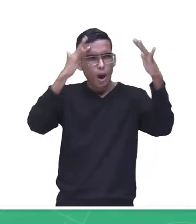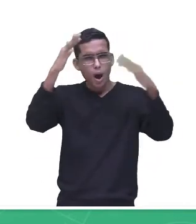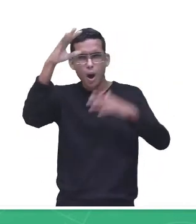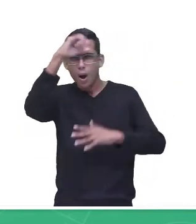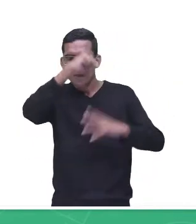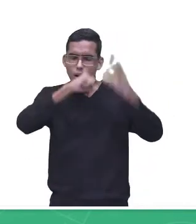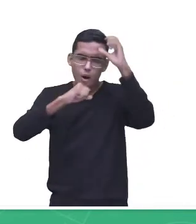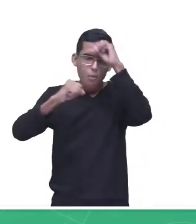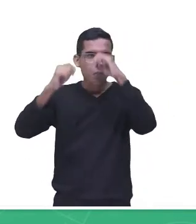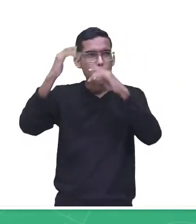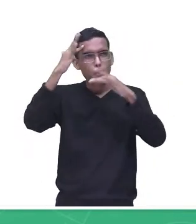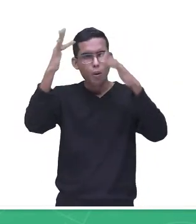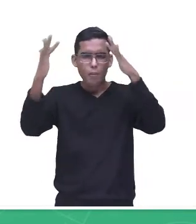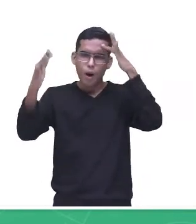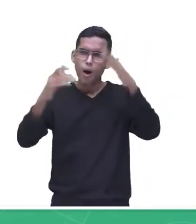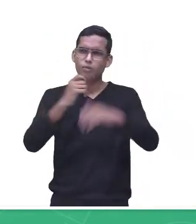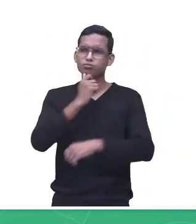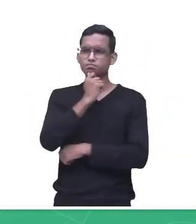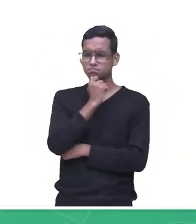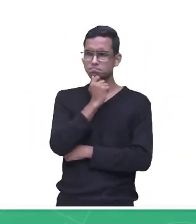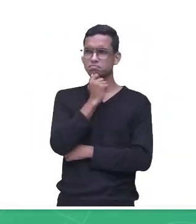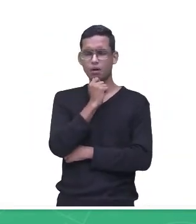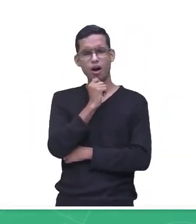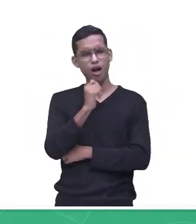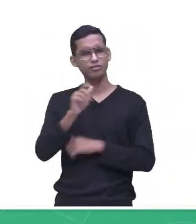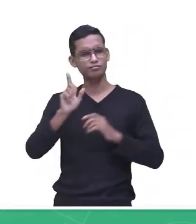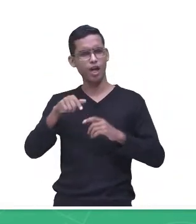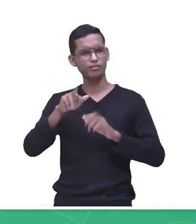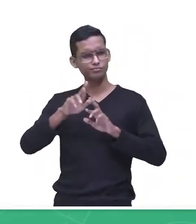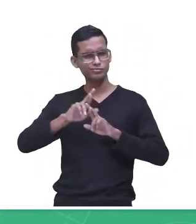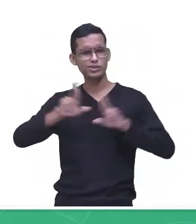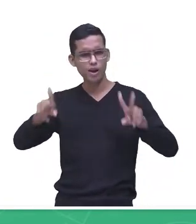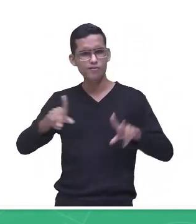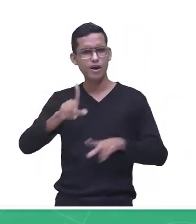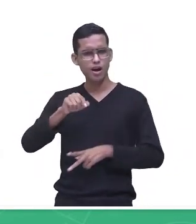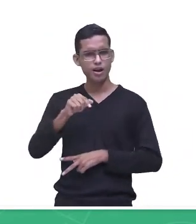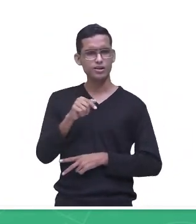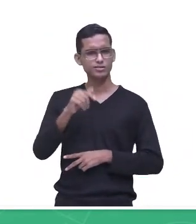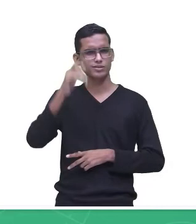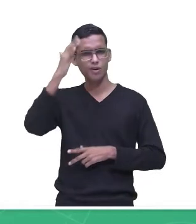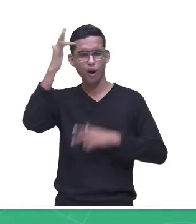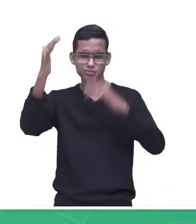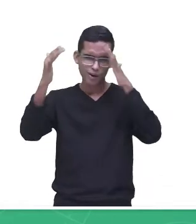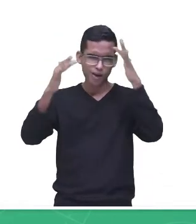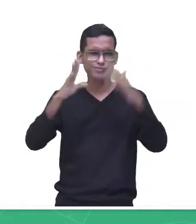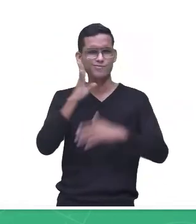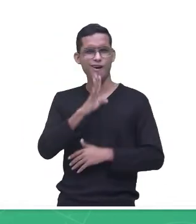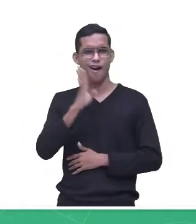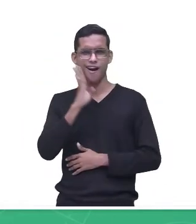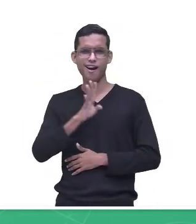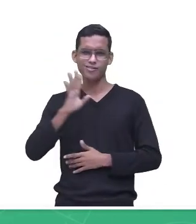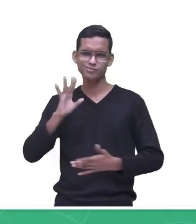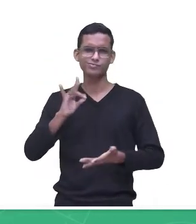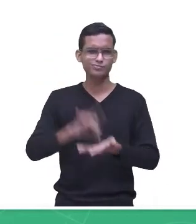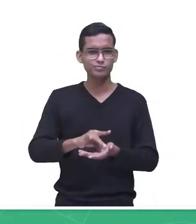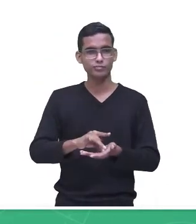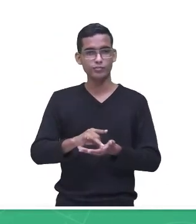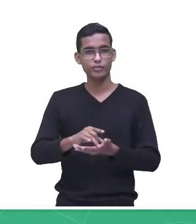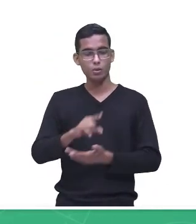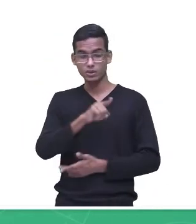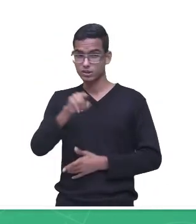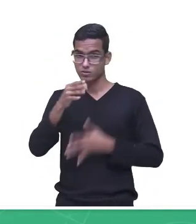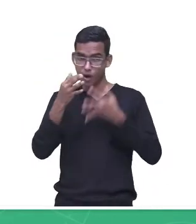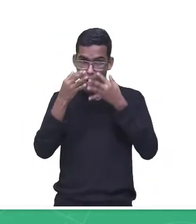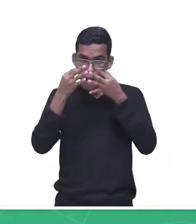Cara, professor, é muita onda isso daí, né? A gente viaja bem bacana com isso tudo aí. Mas se vocês prestarem